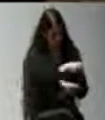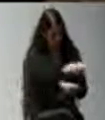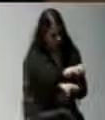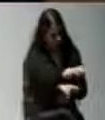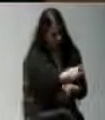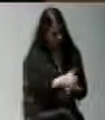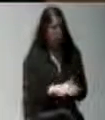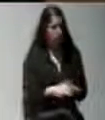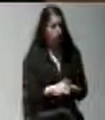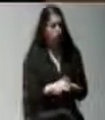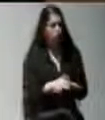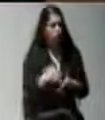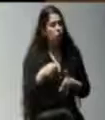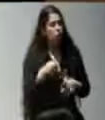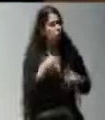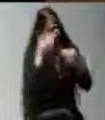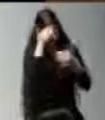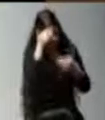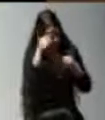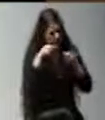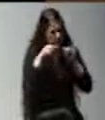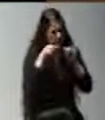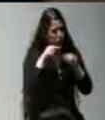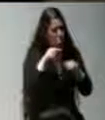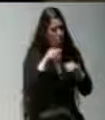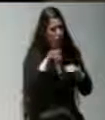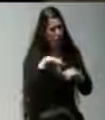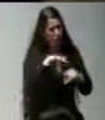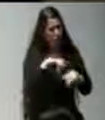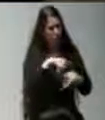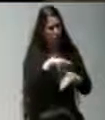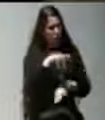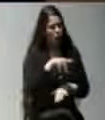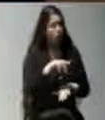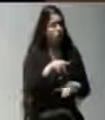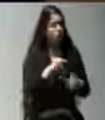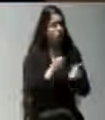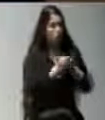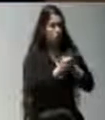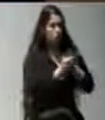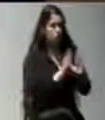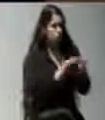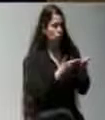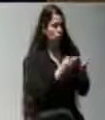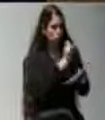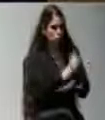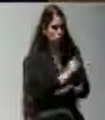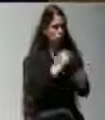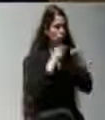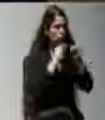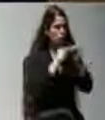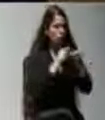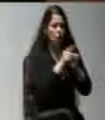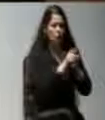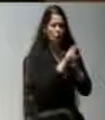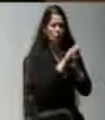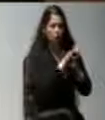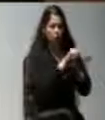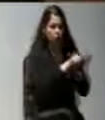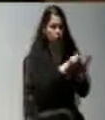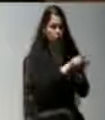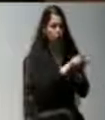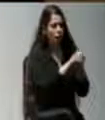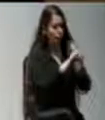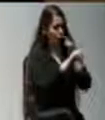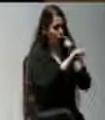coordenadores de pós-graduação, a partir do Fórum Sul, coordenado pela professora Edra, pelo professor Cláudio, que trabalharam